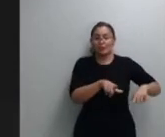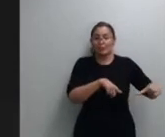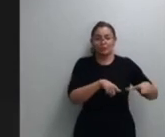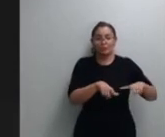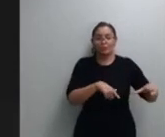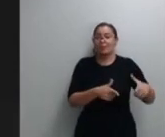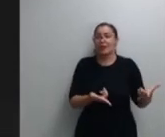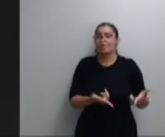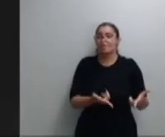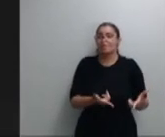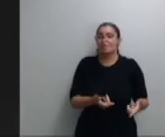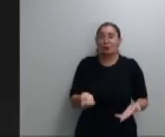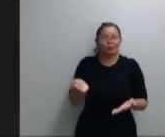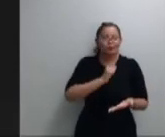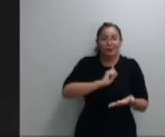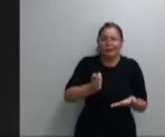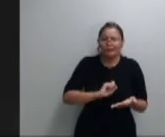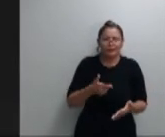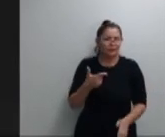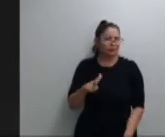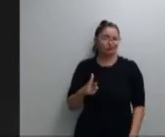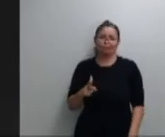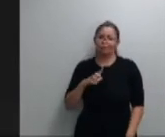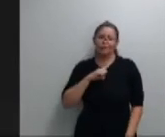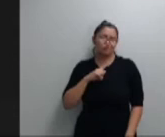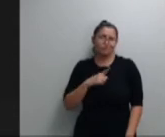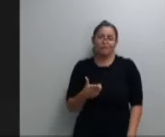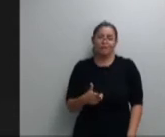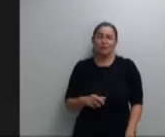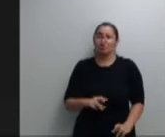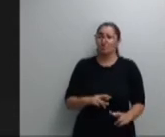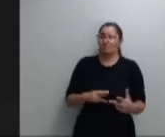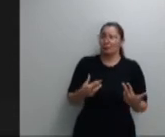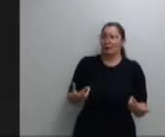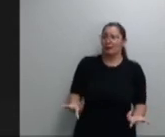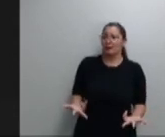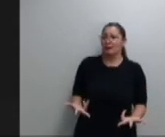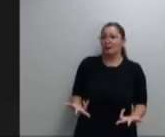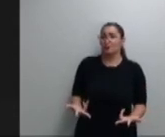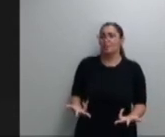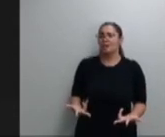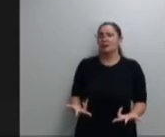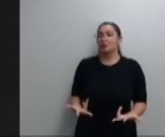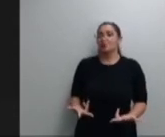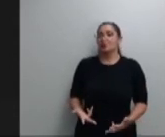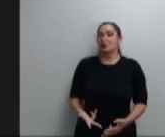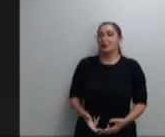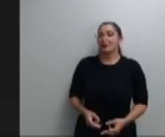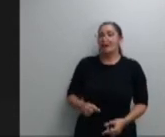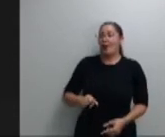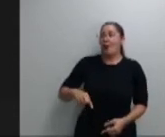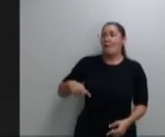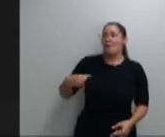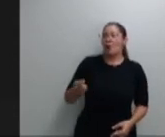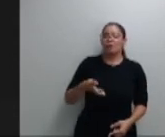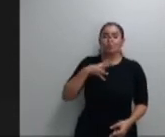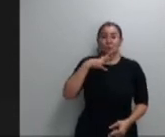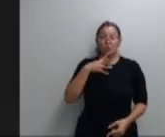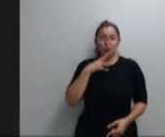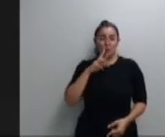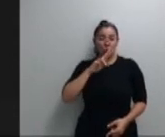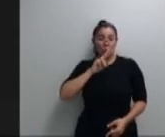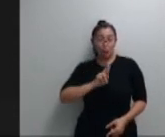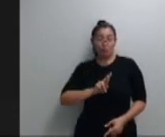em uma canetada. Não há mesmo. Diferentemente, pretendem os impetrantes após conhecido o resultado dos